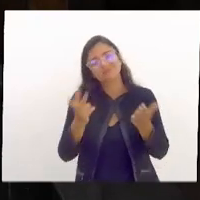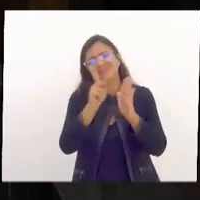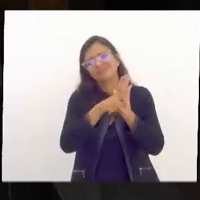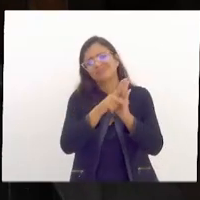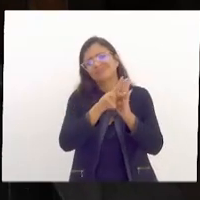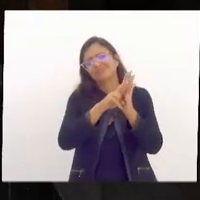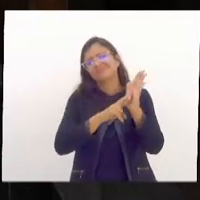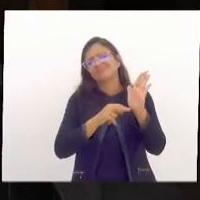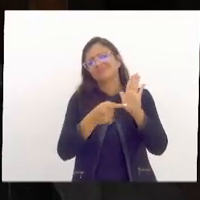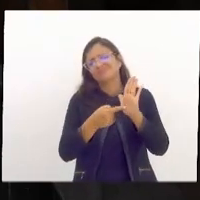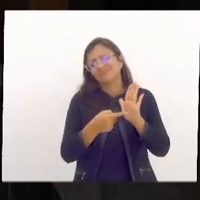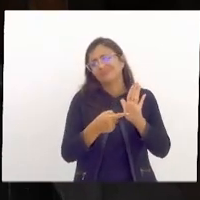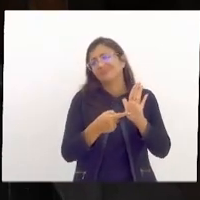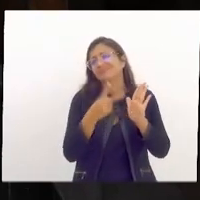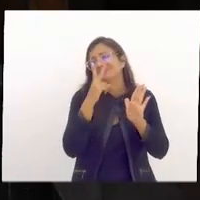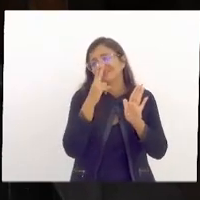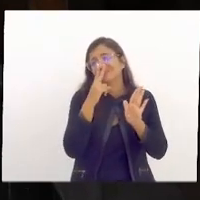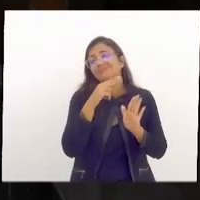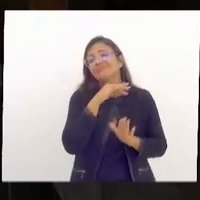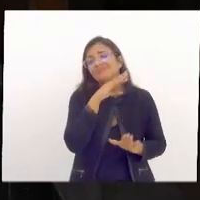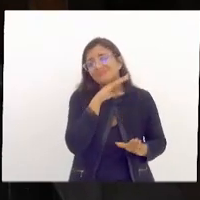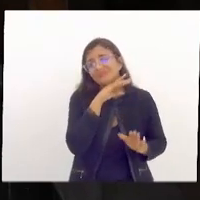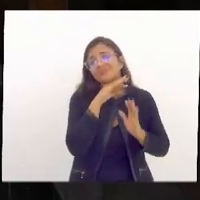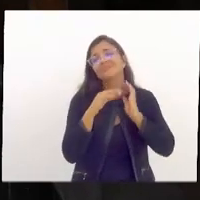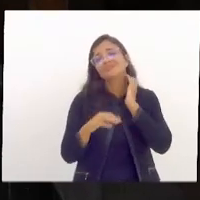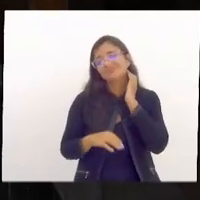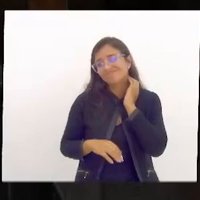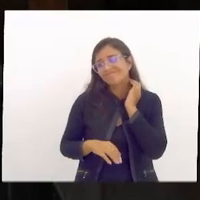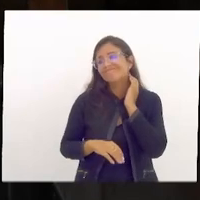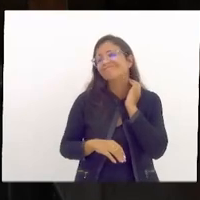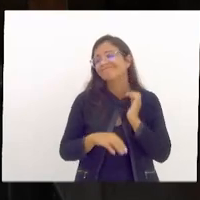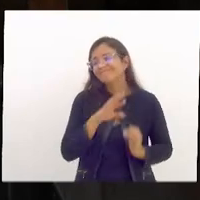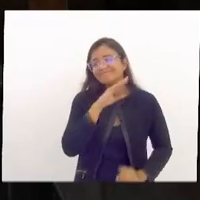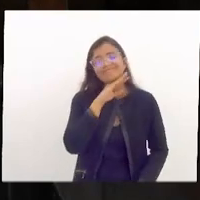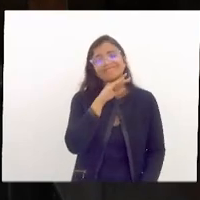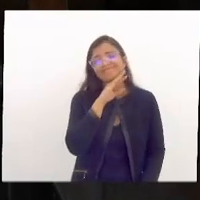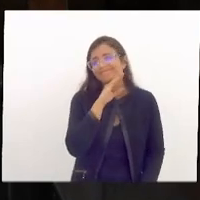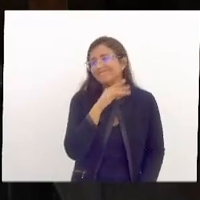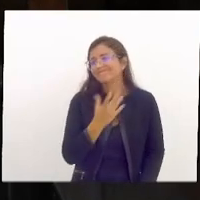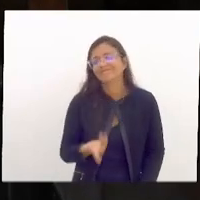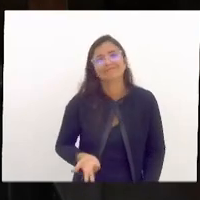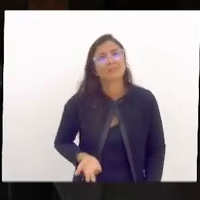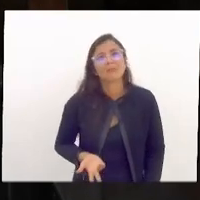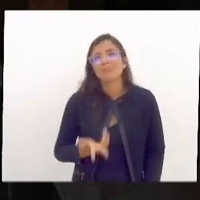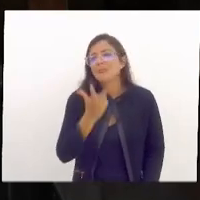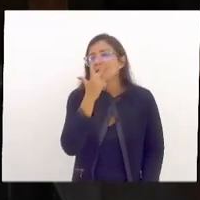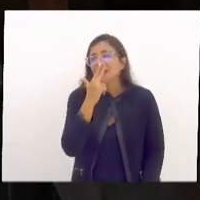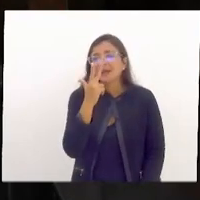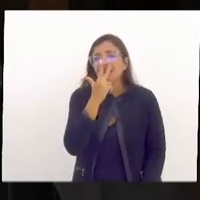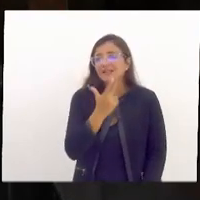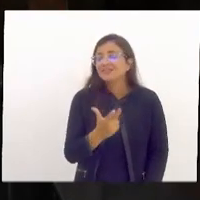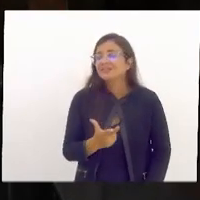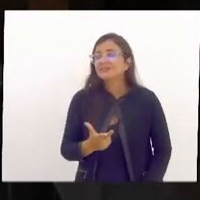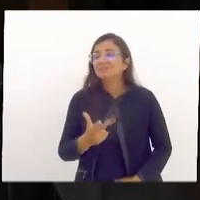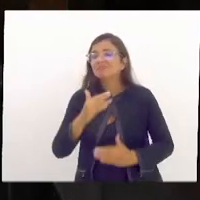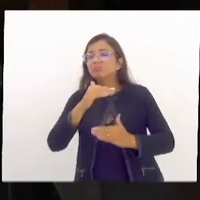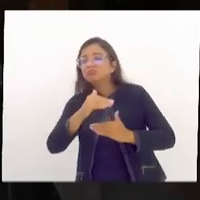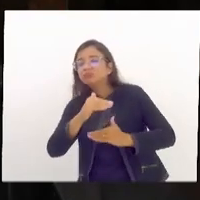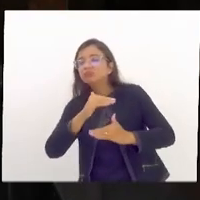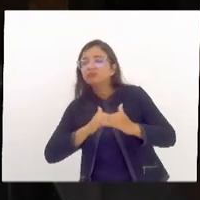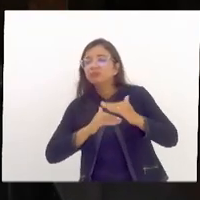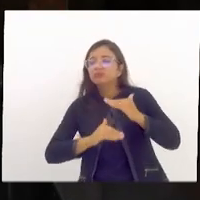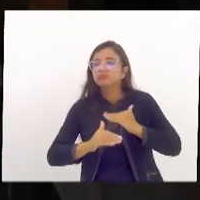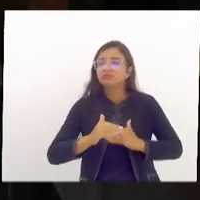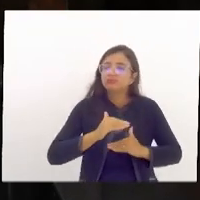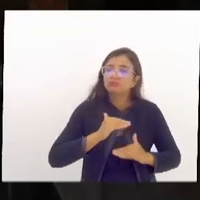parece ruim, me parece ir num sentido de retomar